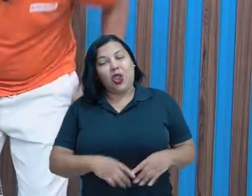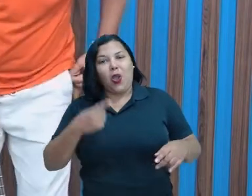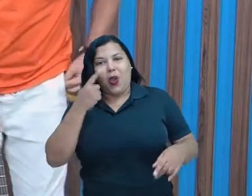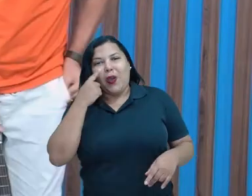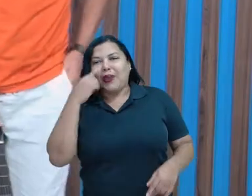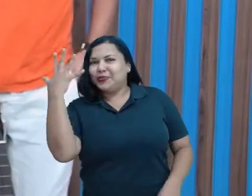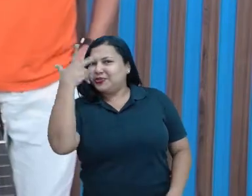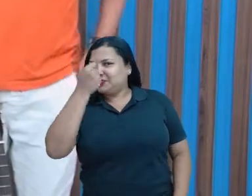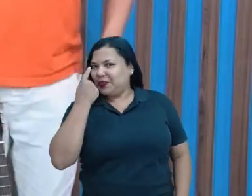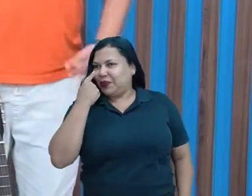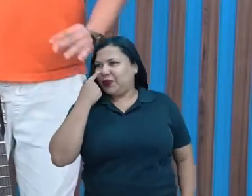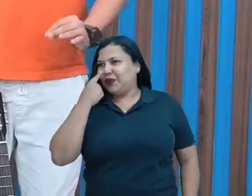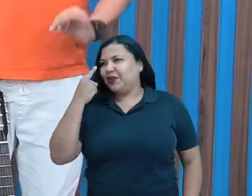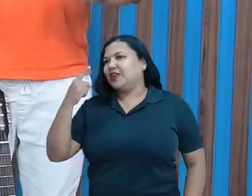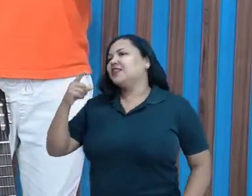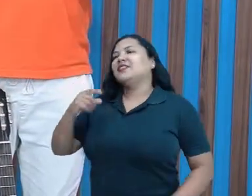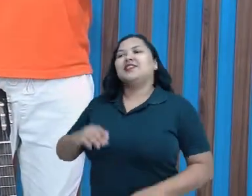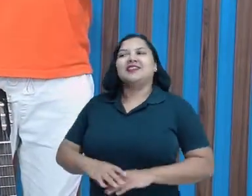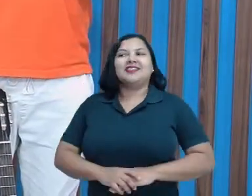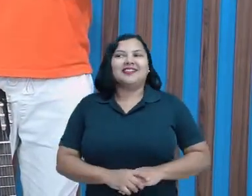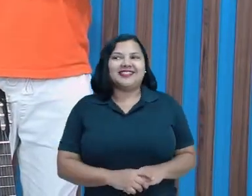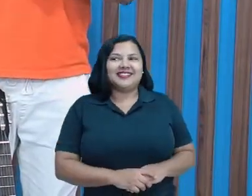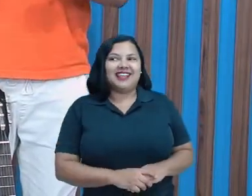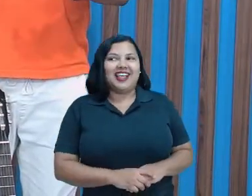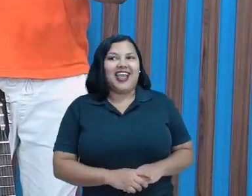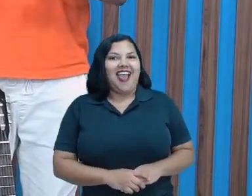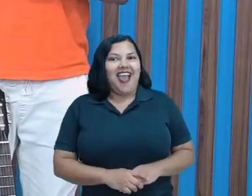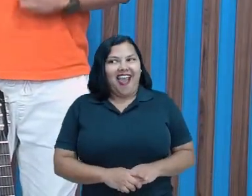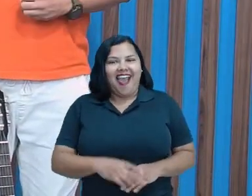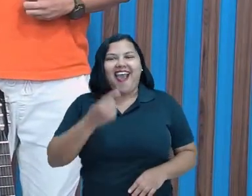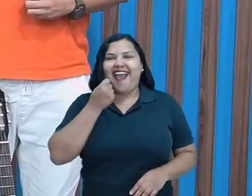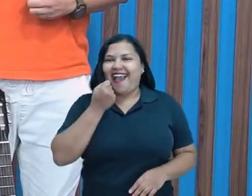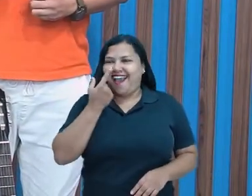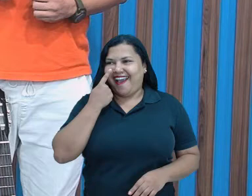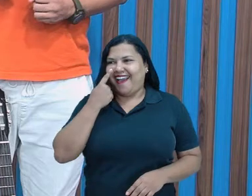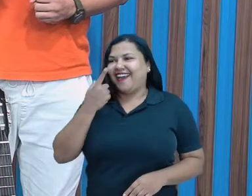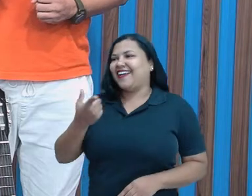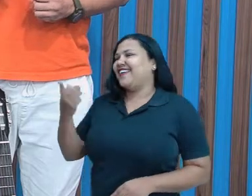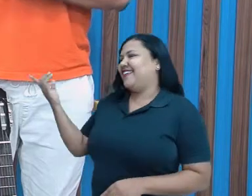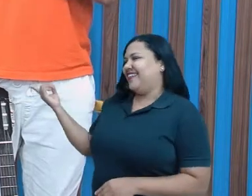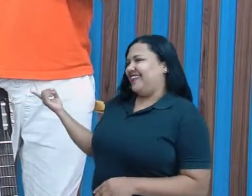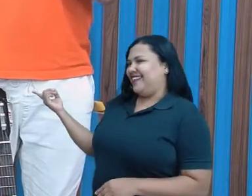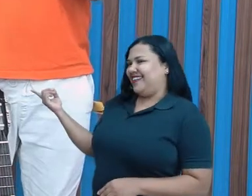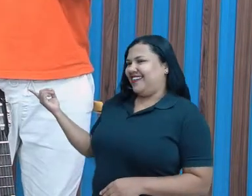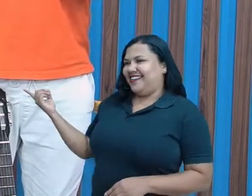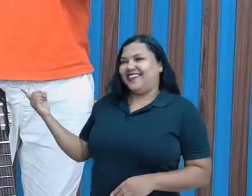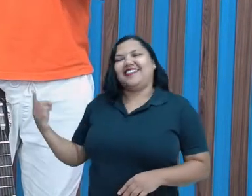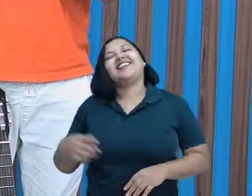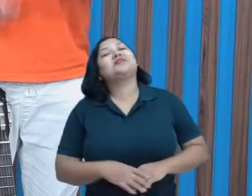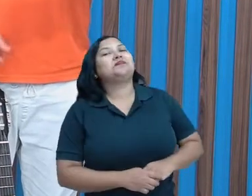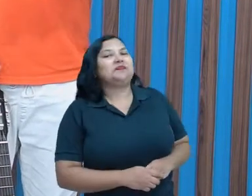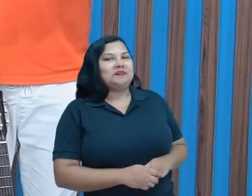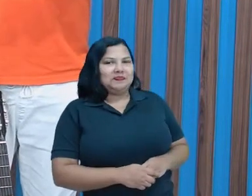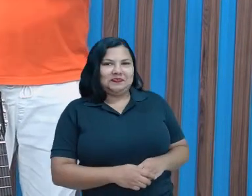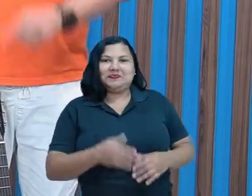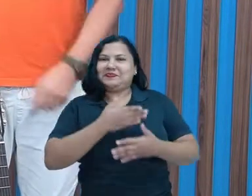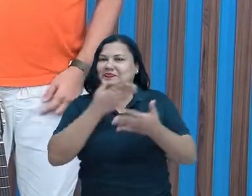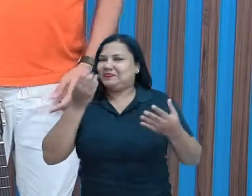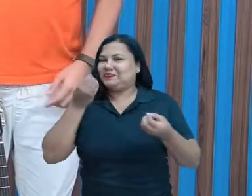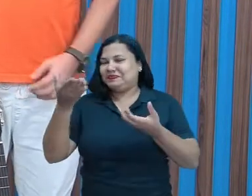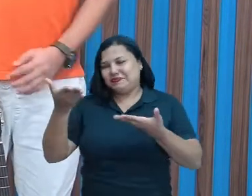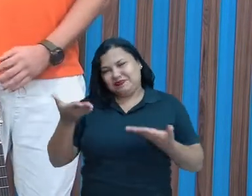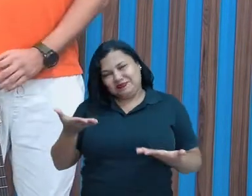bonitinho. E todos vocês são muito bem-vindos ao Educa Recife. Tô